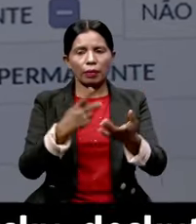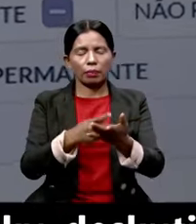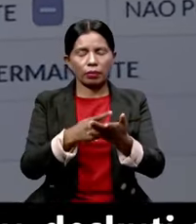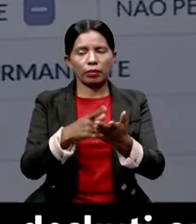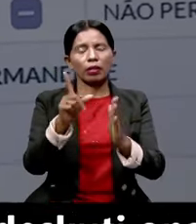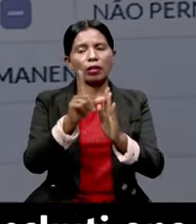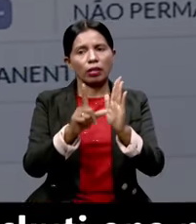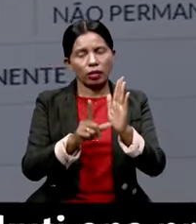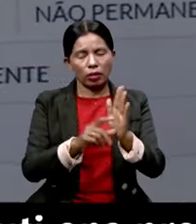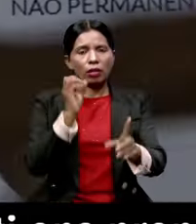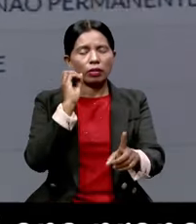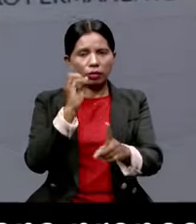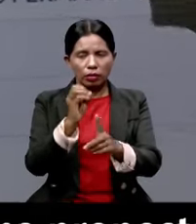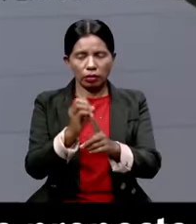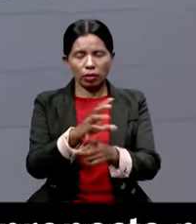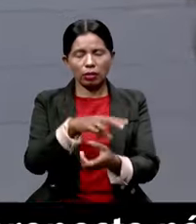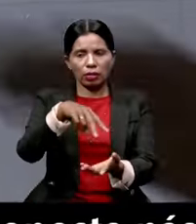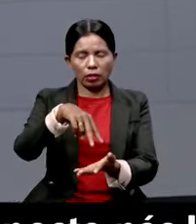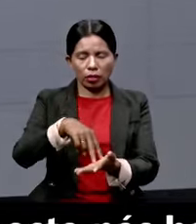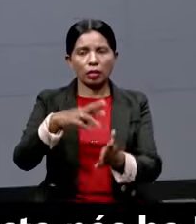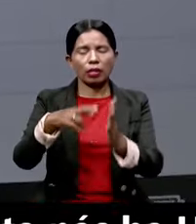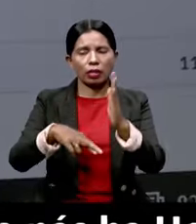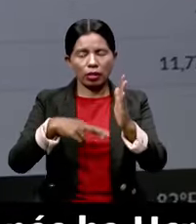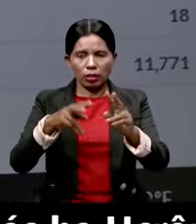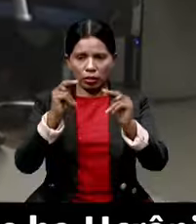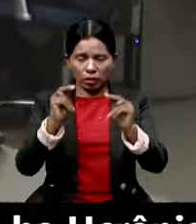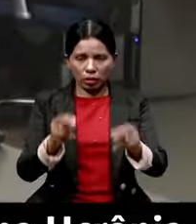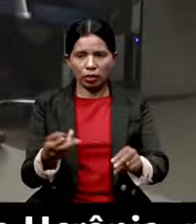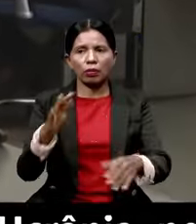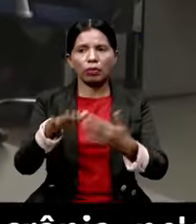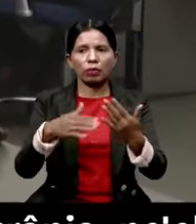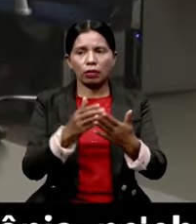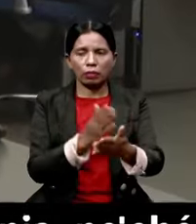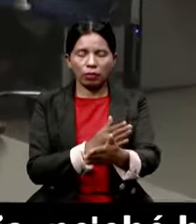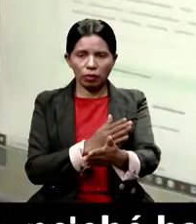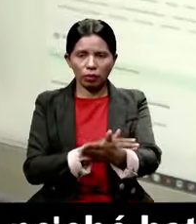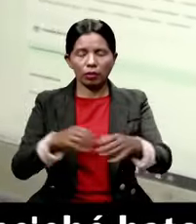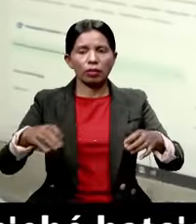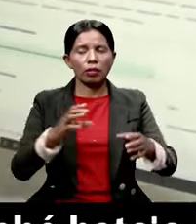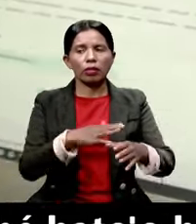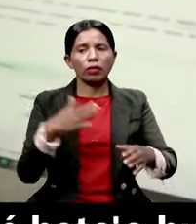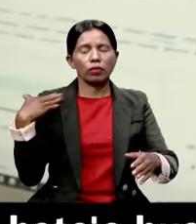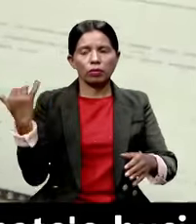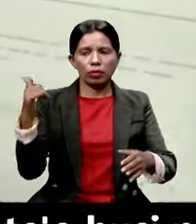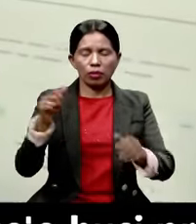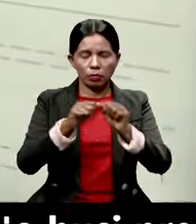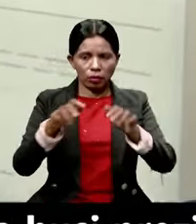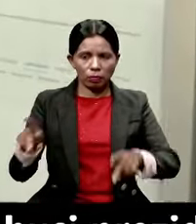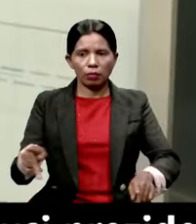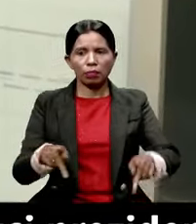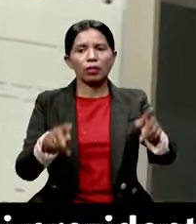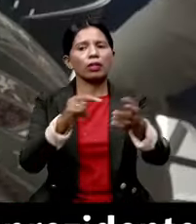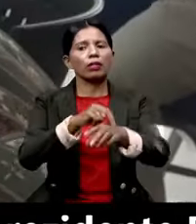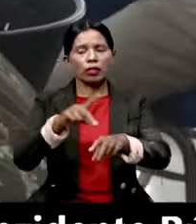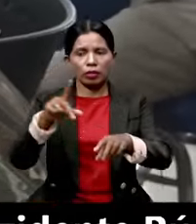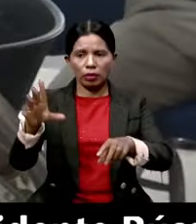a lei NEMOS, objetivo, ato estabelece mecanismo necessário SIRA, onde promove profissional jovem SIRA e administração pública nacional,